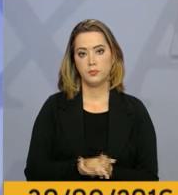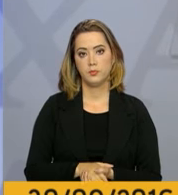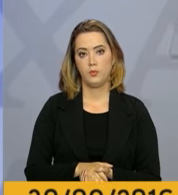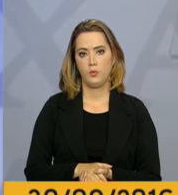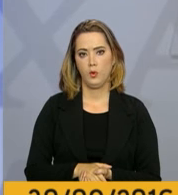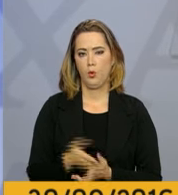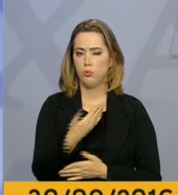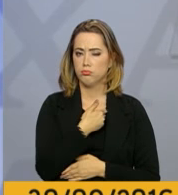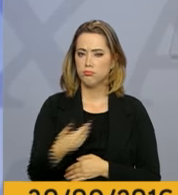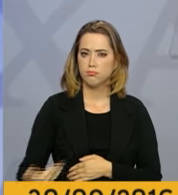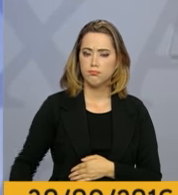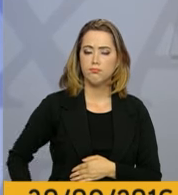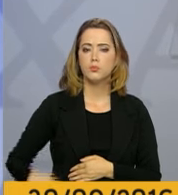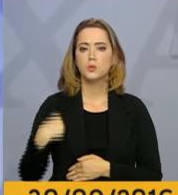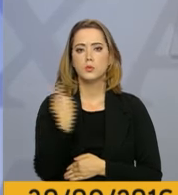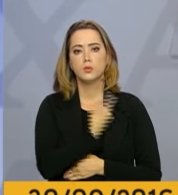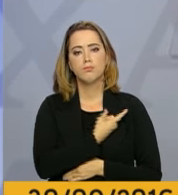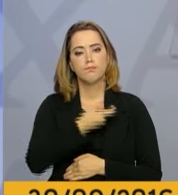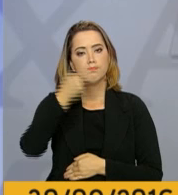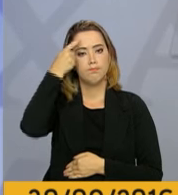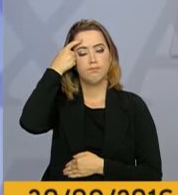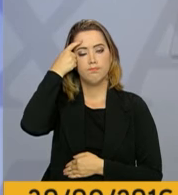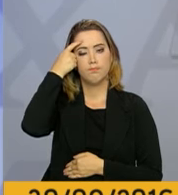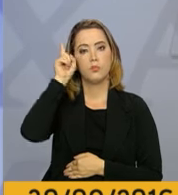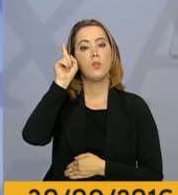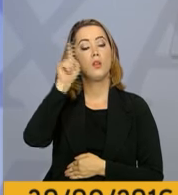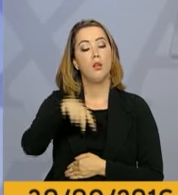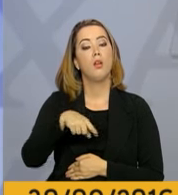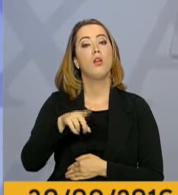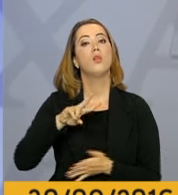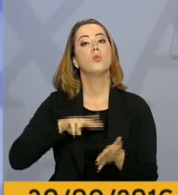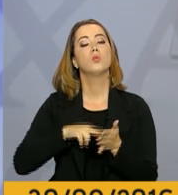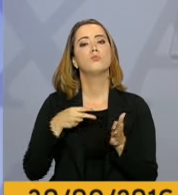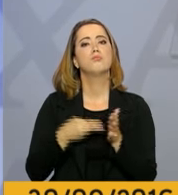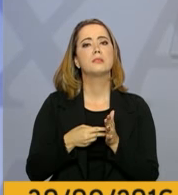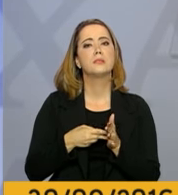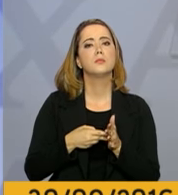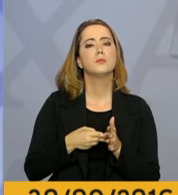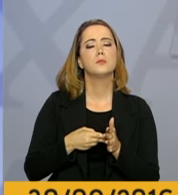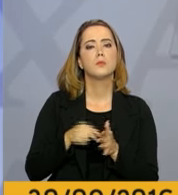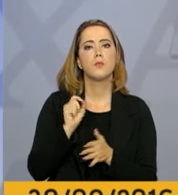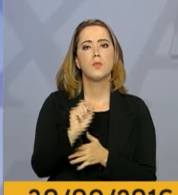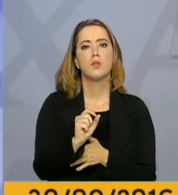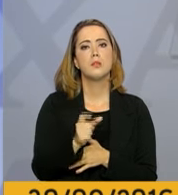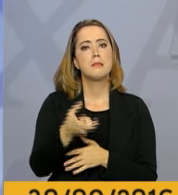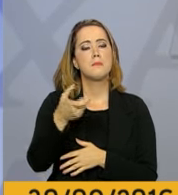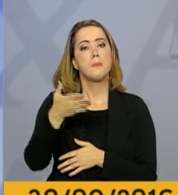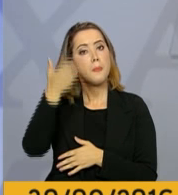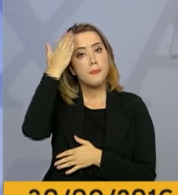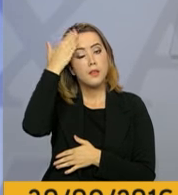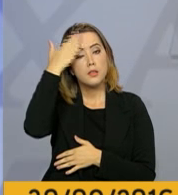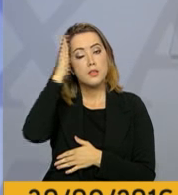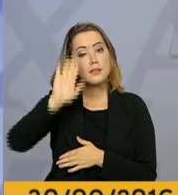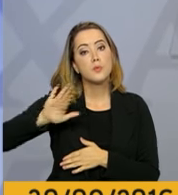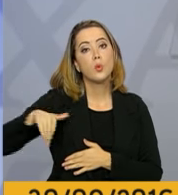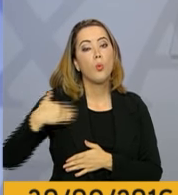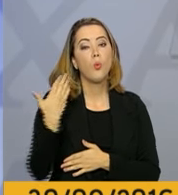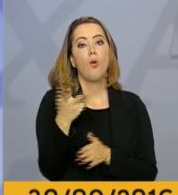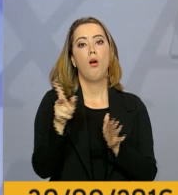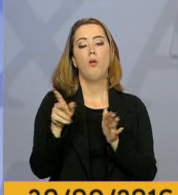que temos em mente é aquele que tem consciência do papel fundamental do